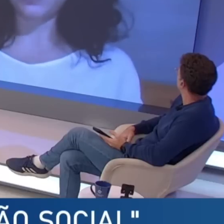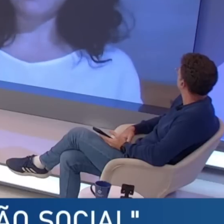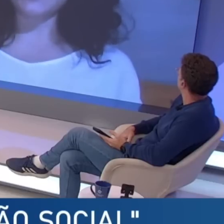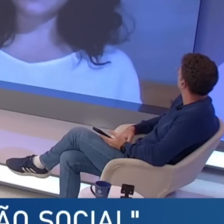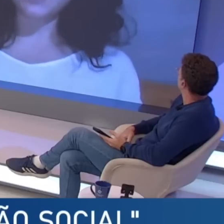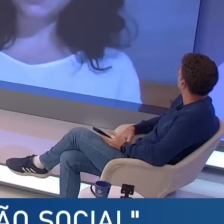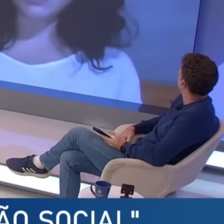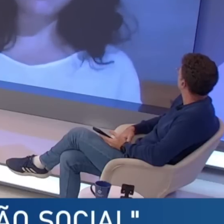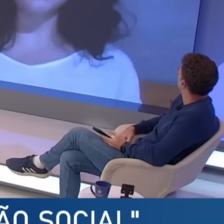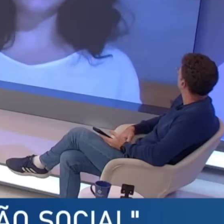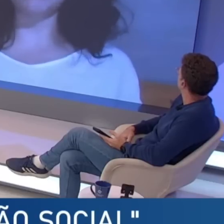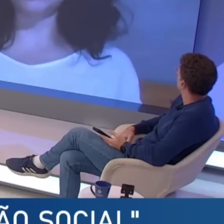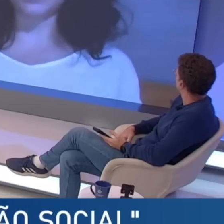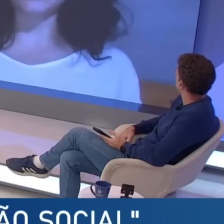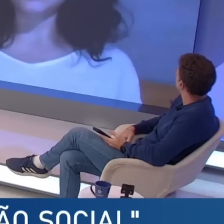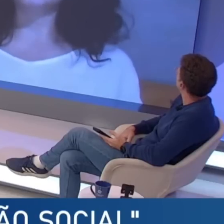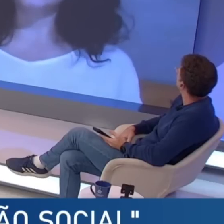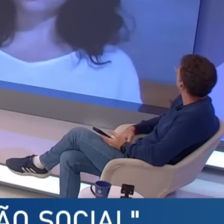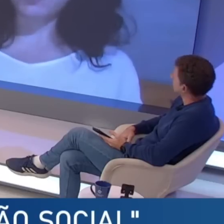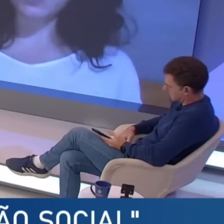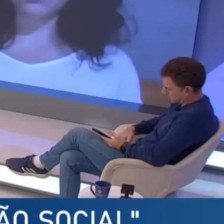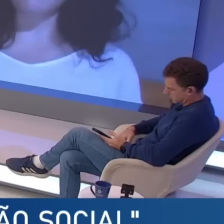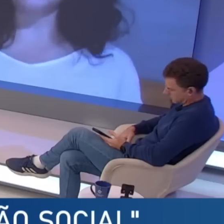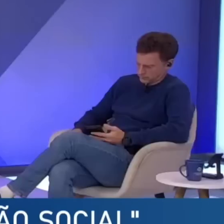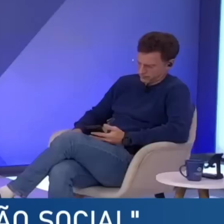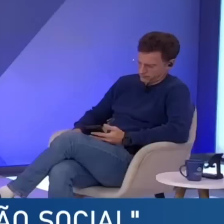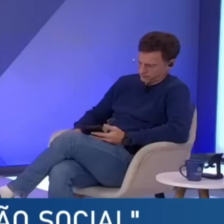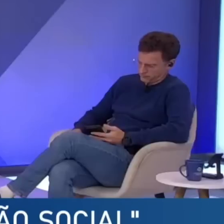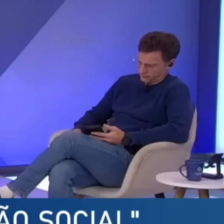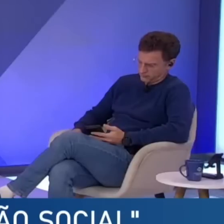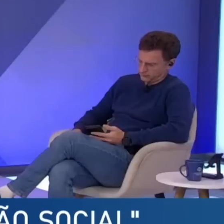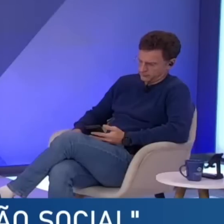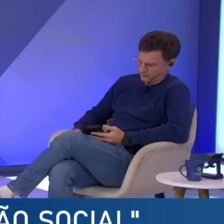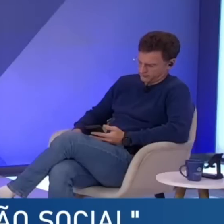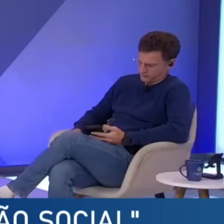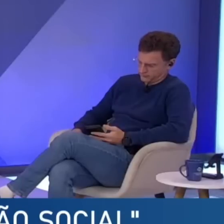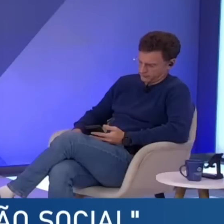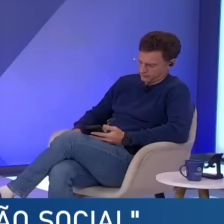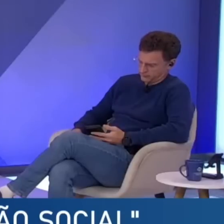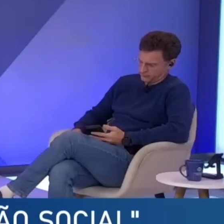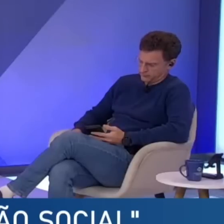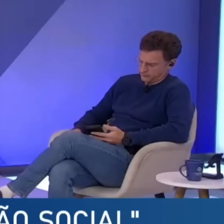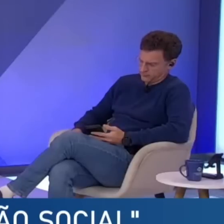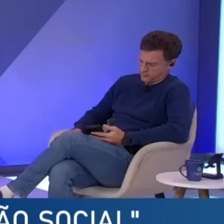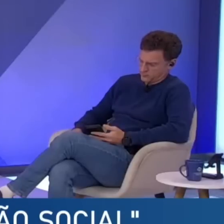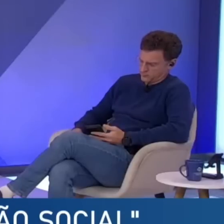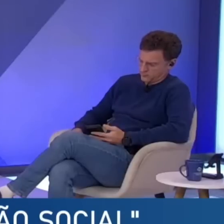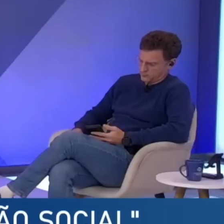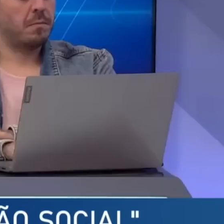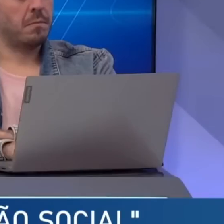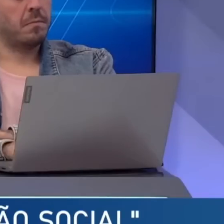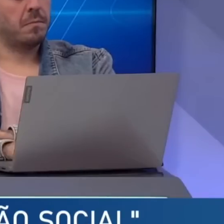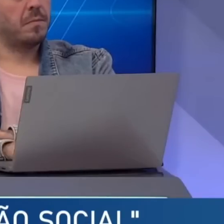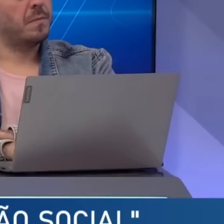econômica, mas que elas entendam a teoria por trás da legitimação do capitalismo, do que é o capitalismo, de quais